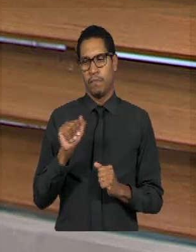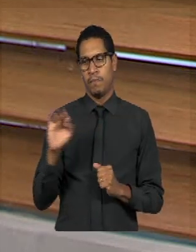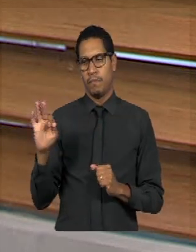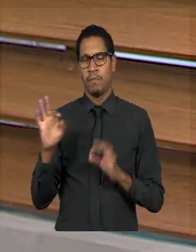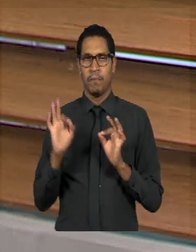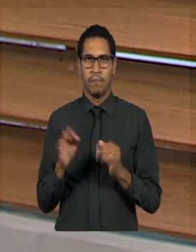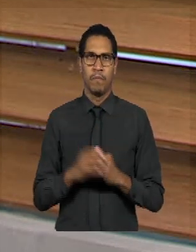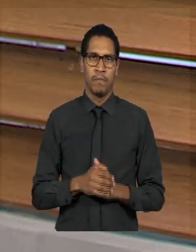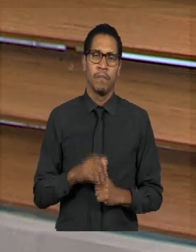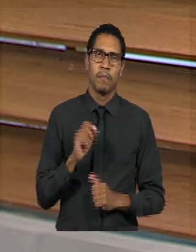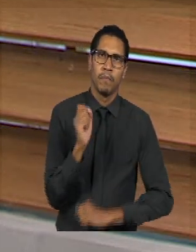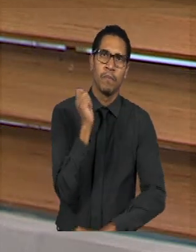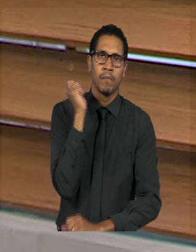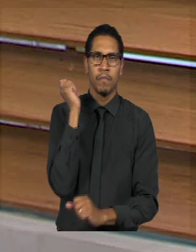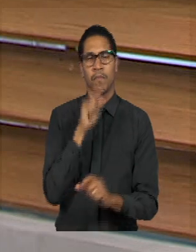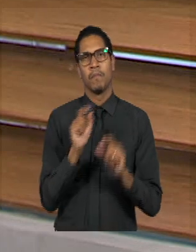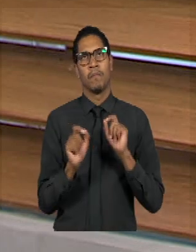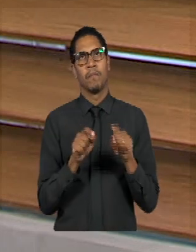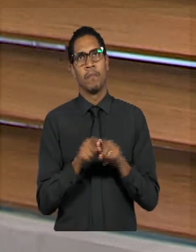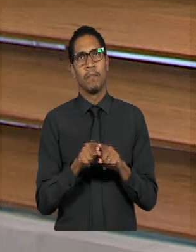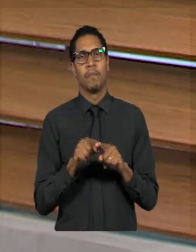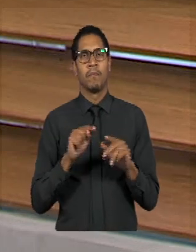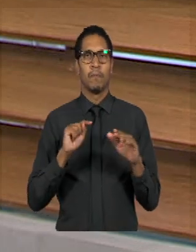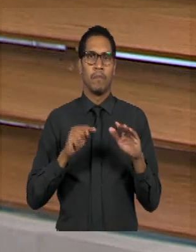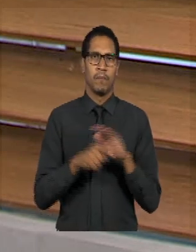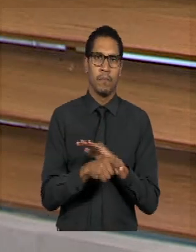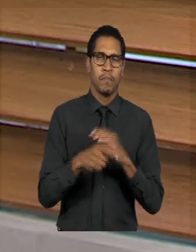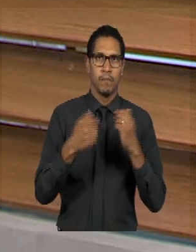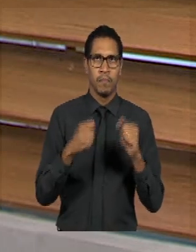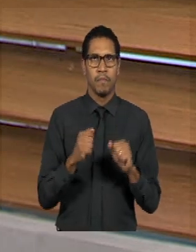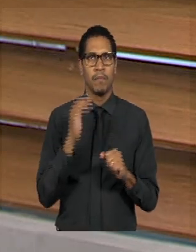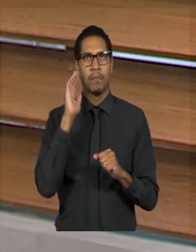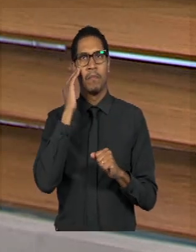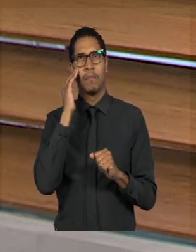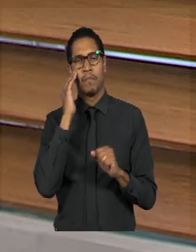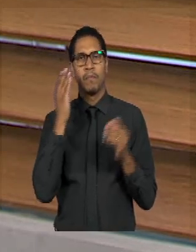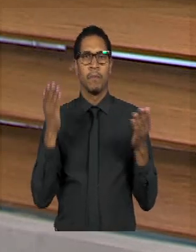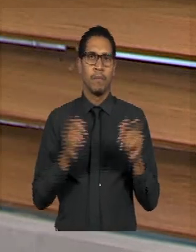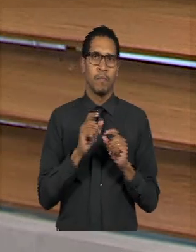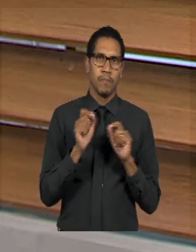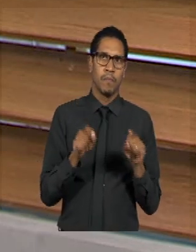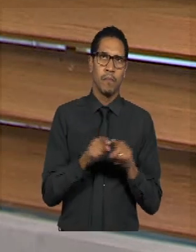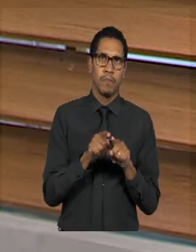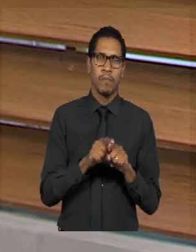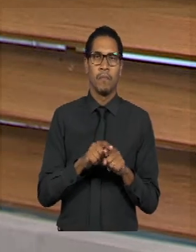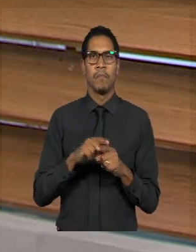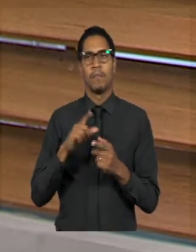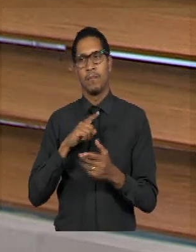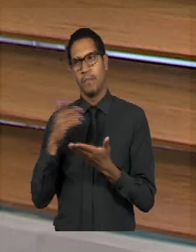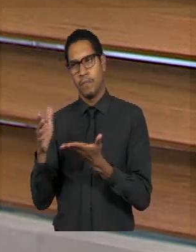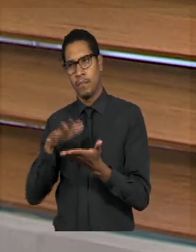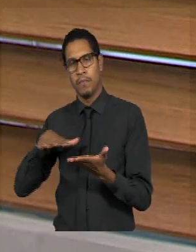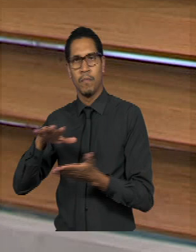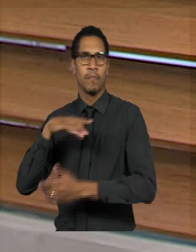não consigo me aprofundar, porque eu precisaria entender agora, entra um pouco do direito,